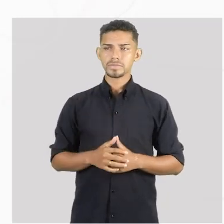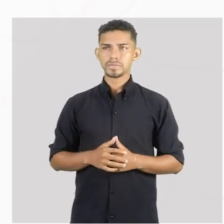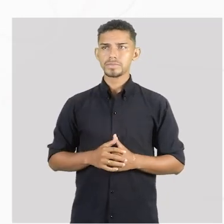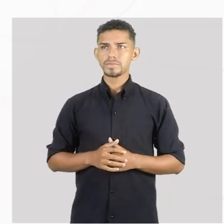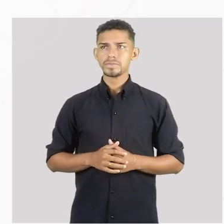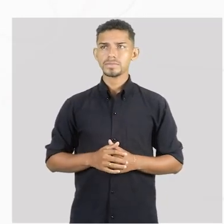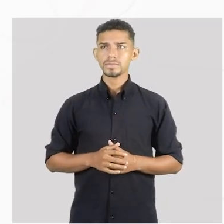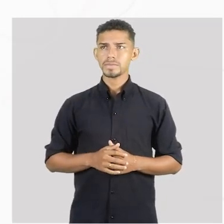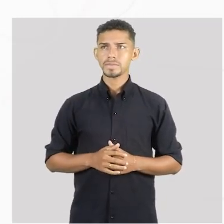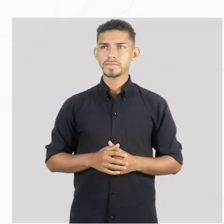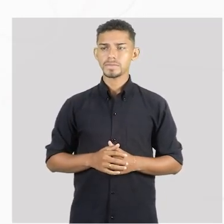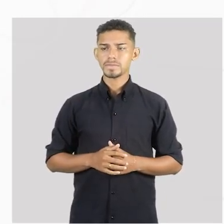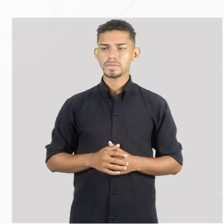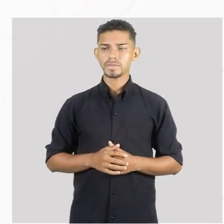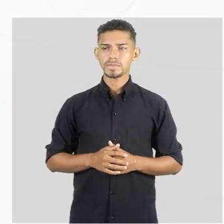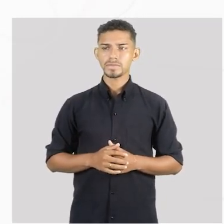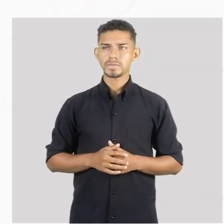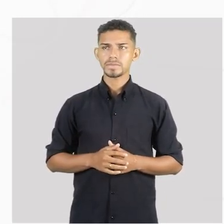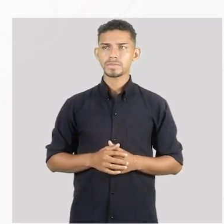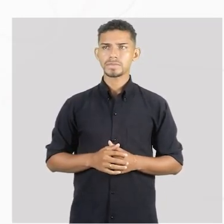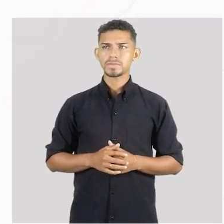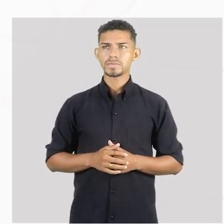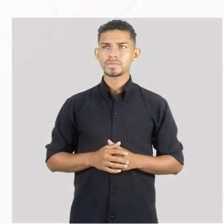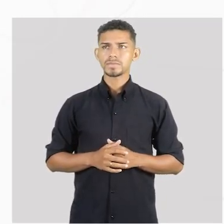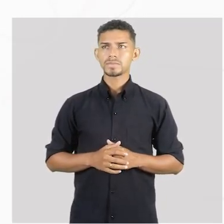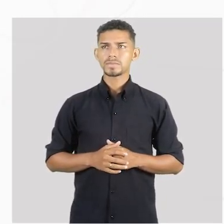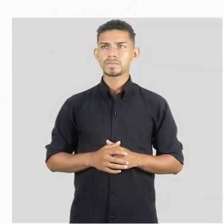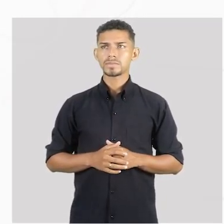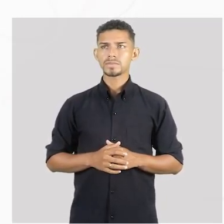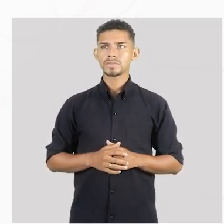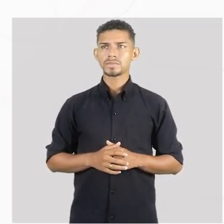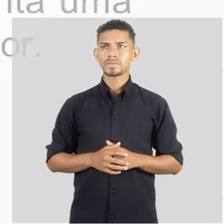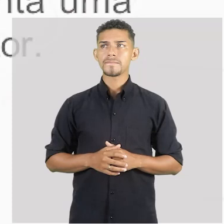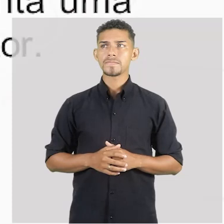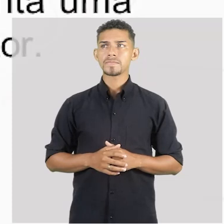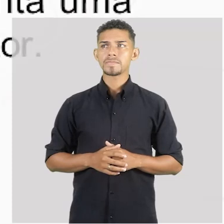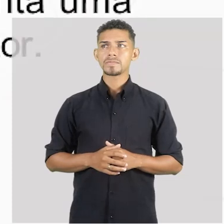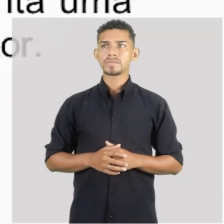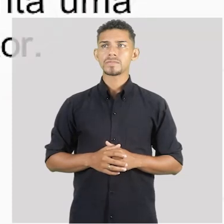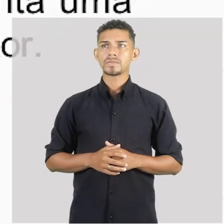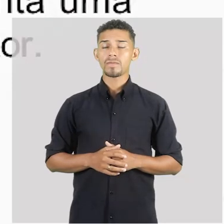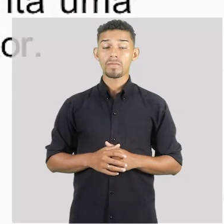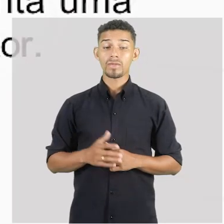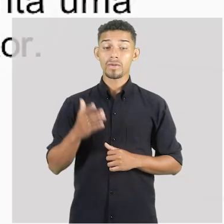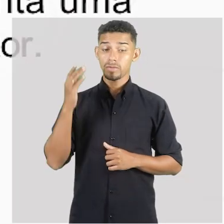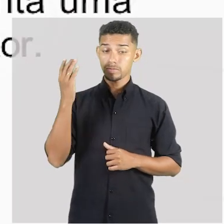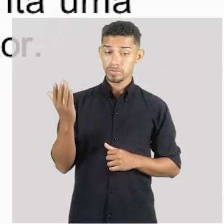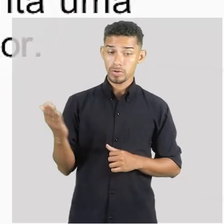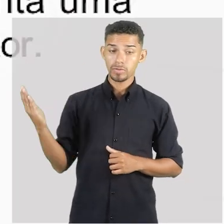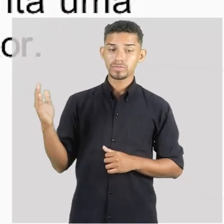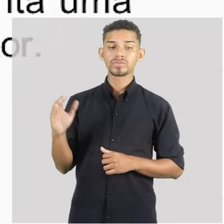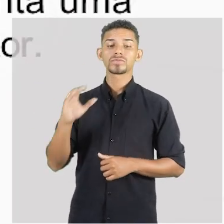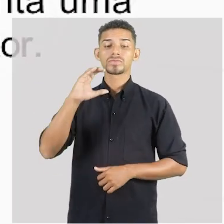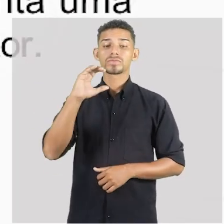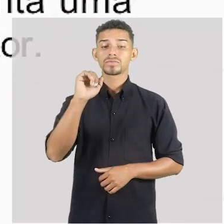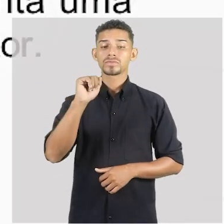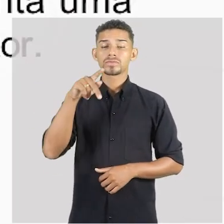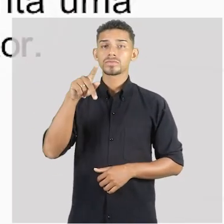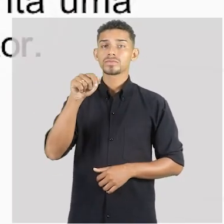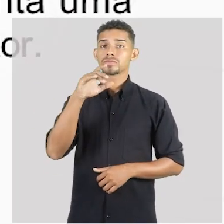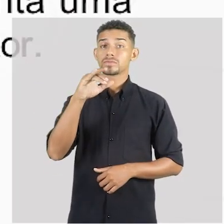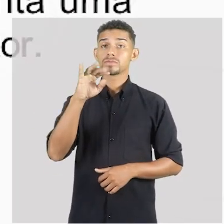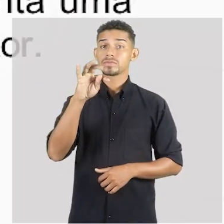segunda questão. Deixa eu apagar aqui. Um capacitor,